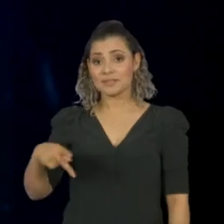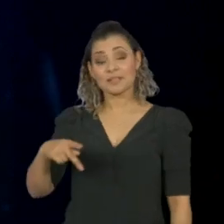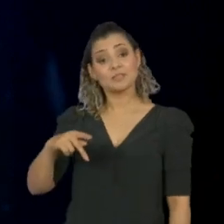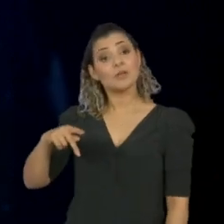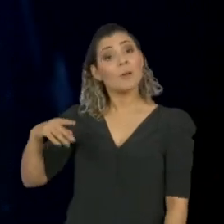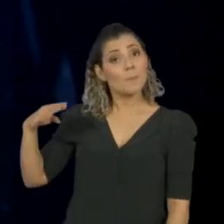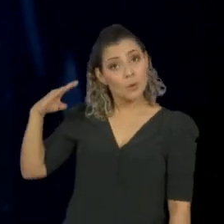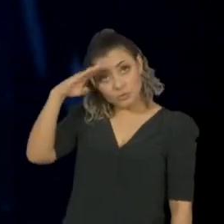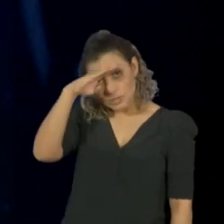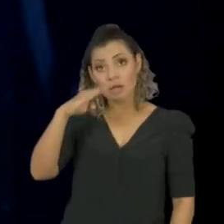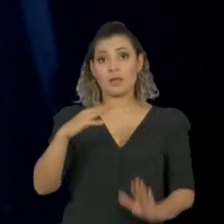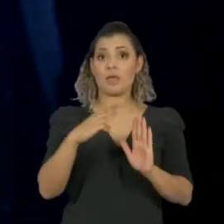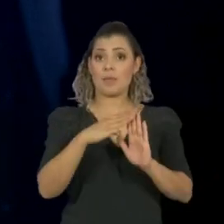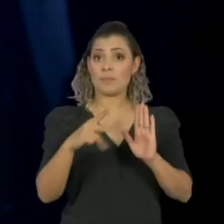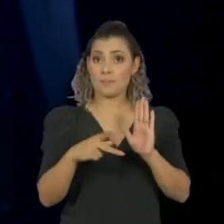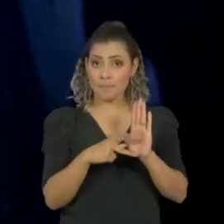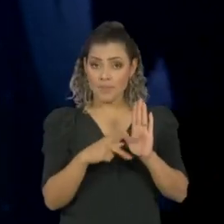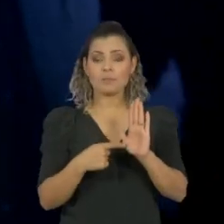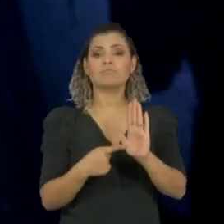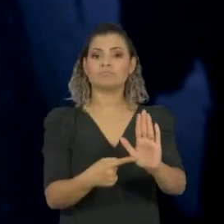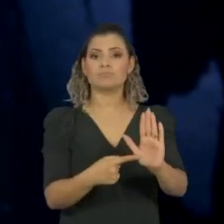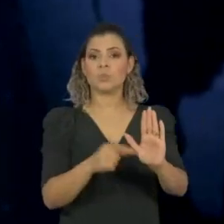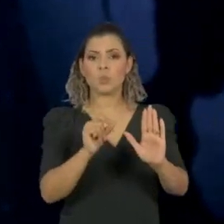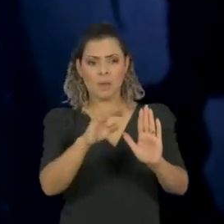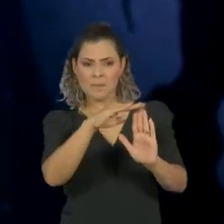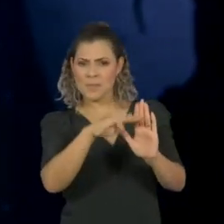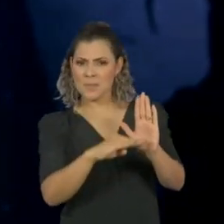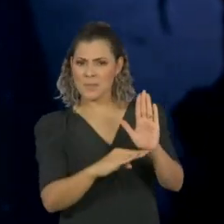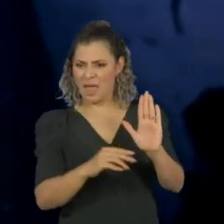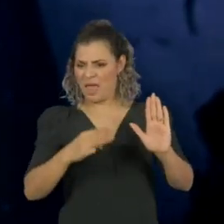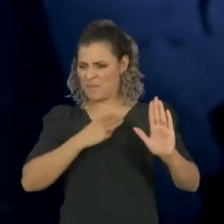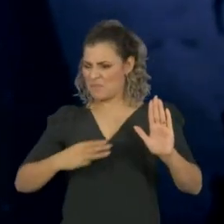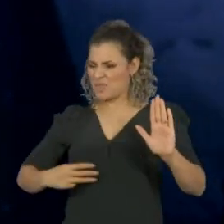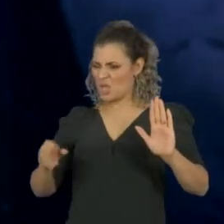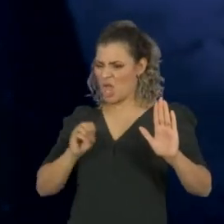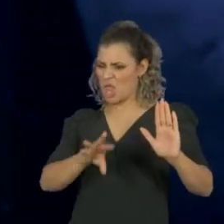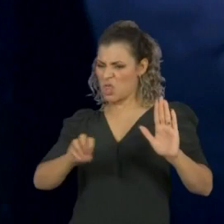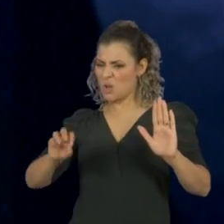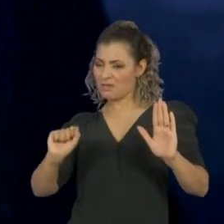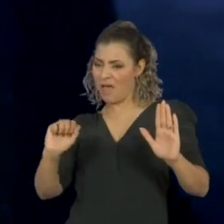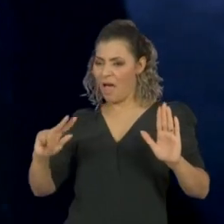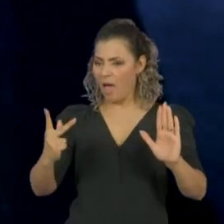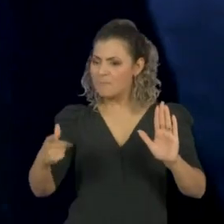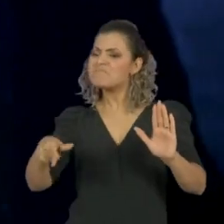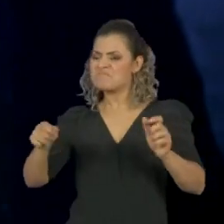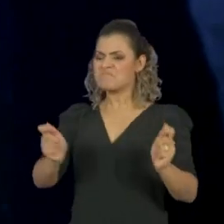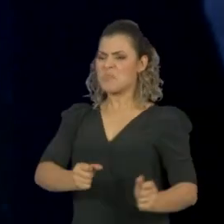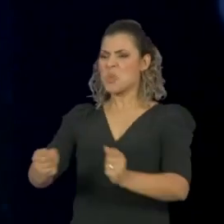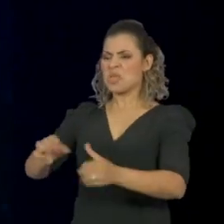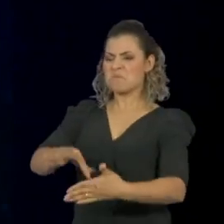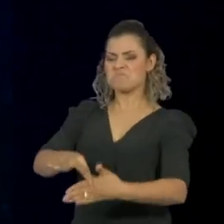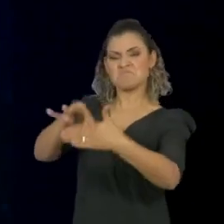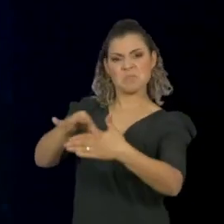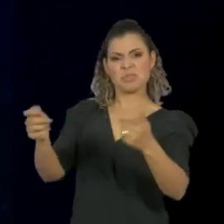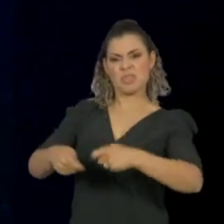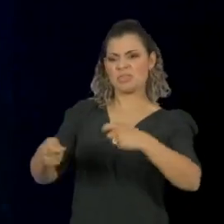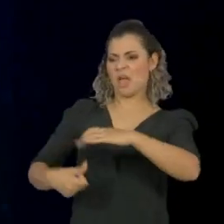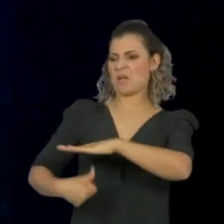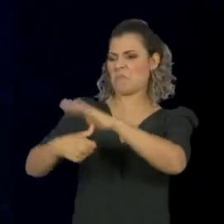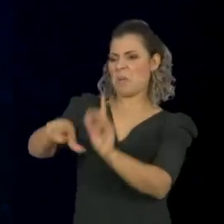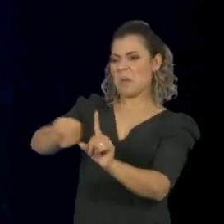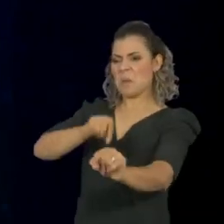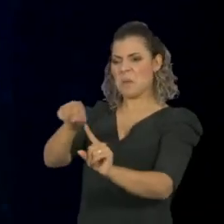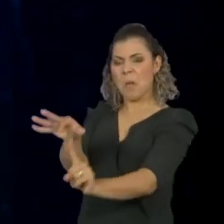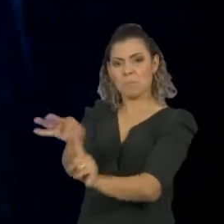o mar revogou a medida provisória que turbinaram os poderes do ministro da educação abraham weintraub mais cedo o presidente do senado